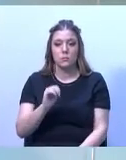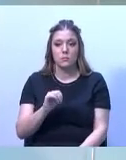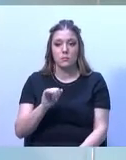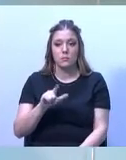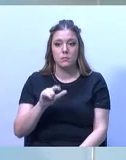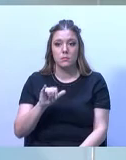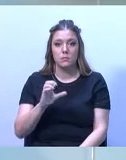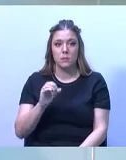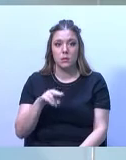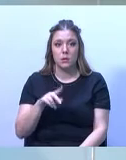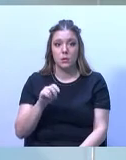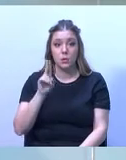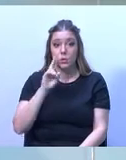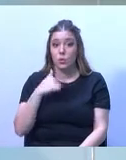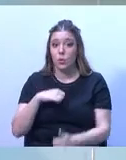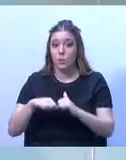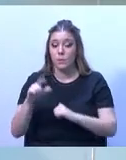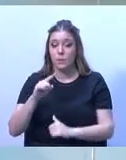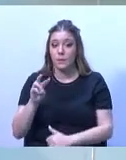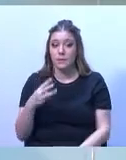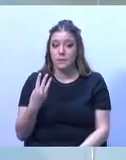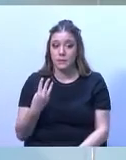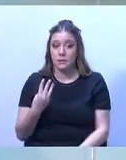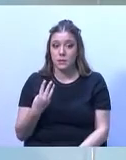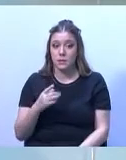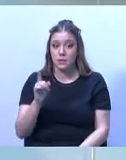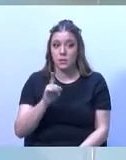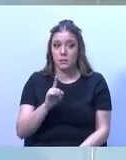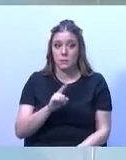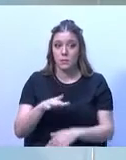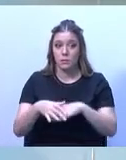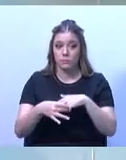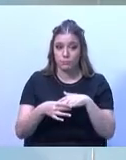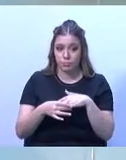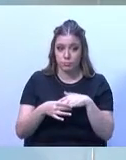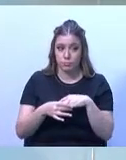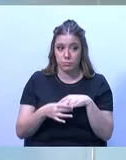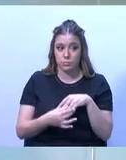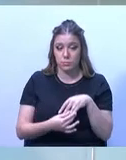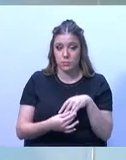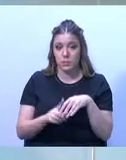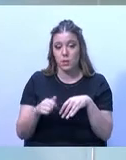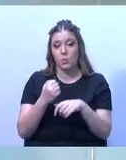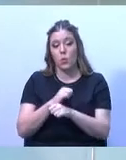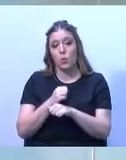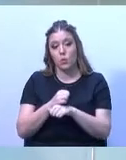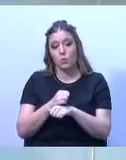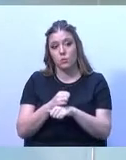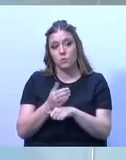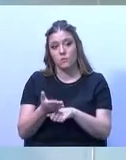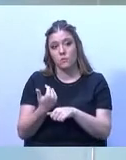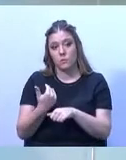operada 3 vezes. Bom, Primeiro uniram, depois tiraram-me o osso do dedo a